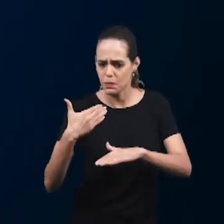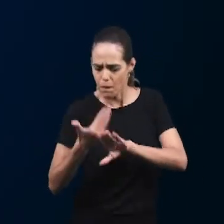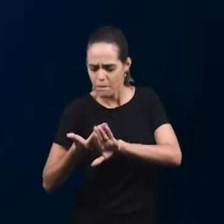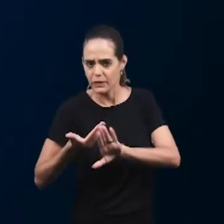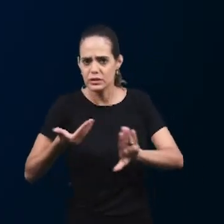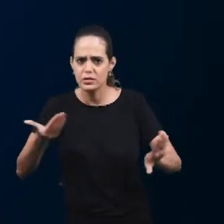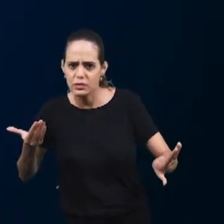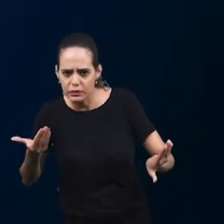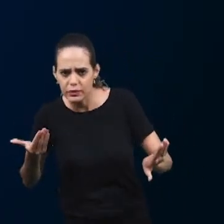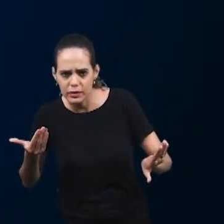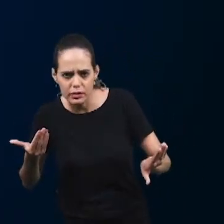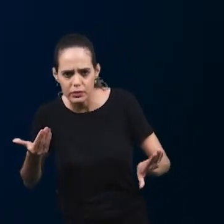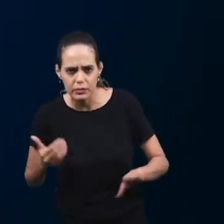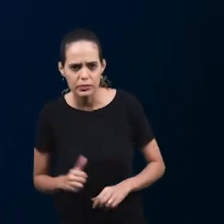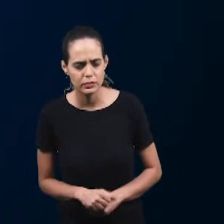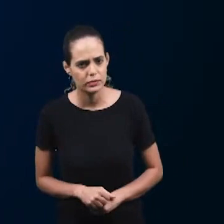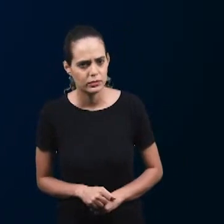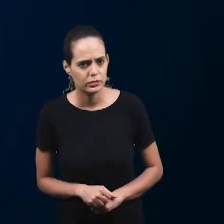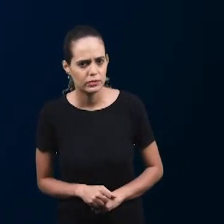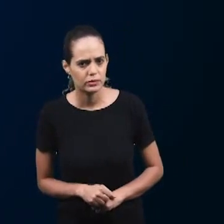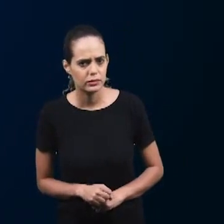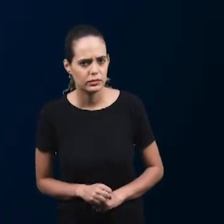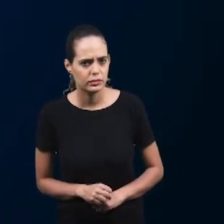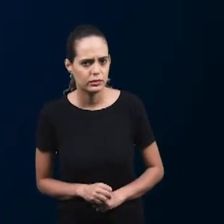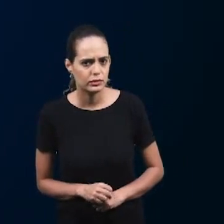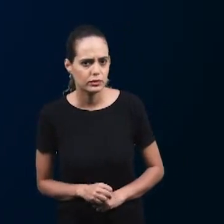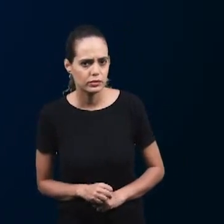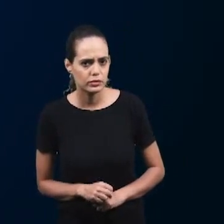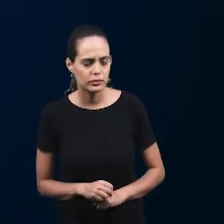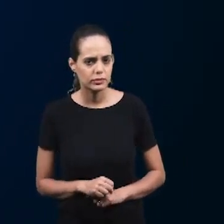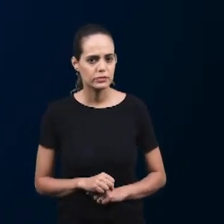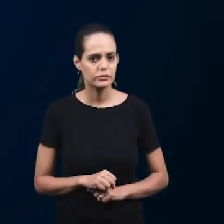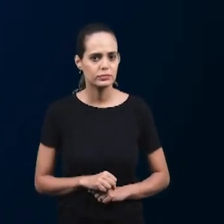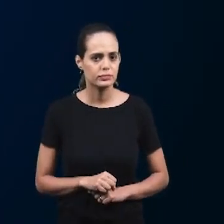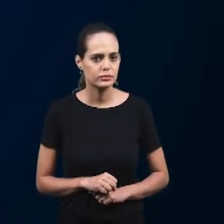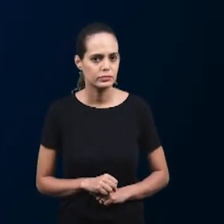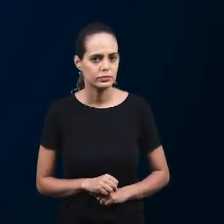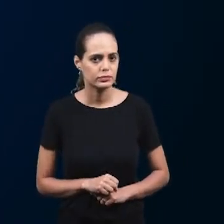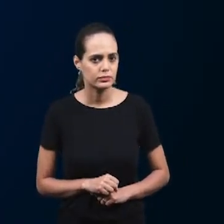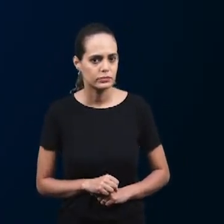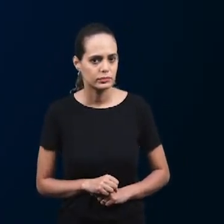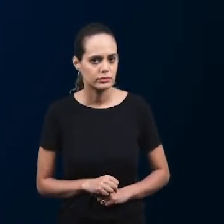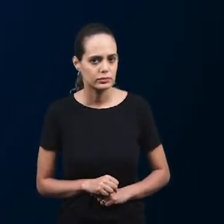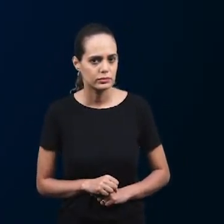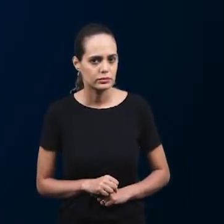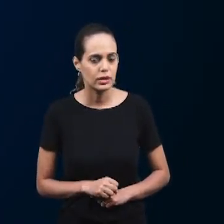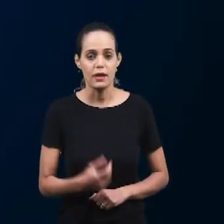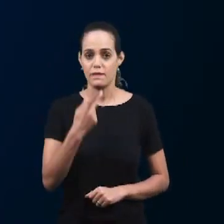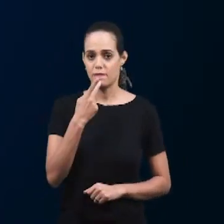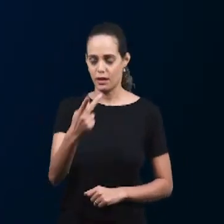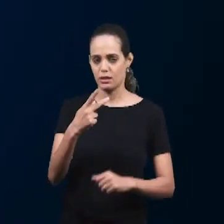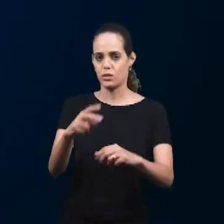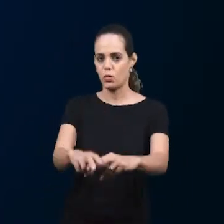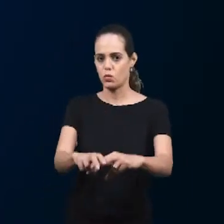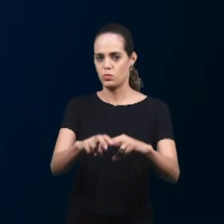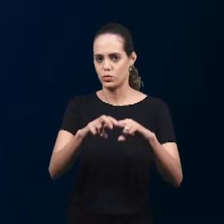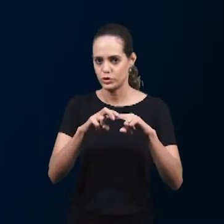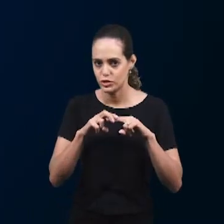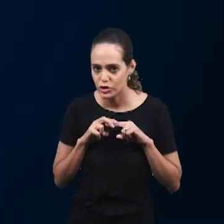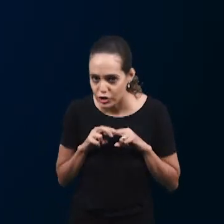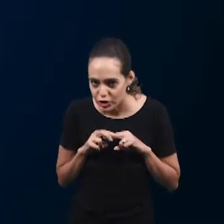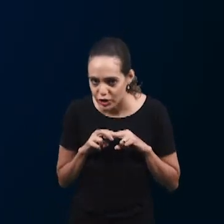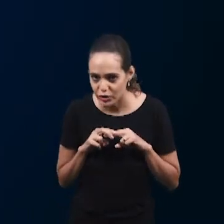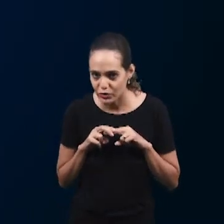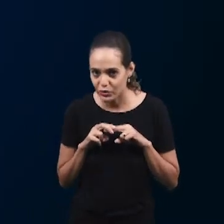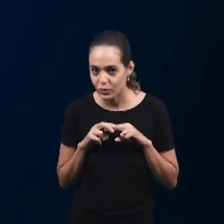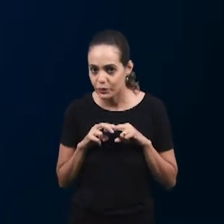e sacrificai. O nome do animal é um cordeiro, tinha de ser um macho com 1 ano. Pergunta-se: diga o